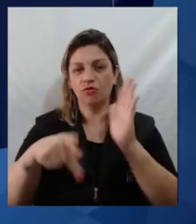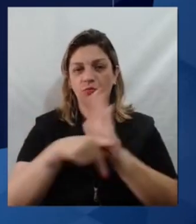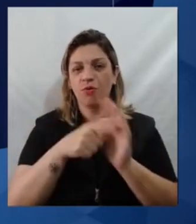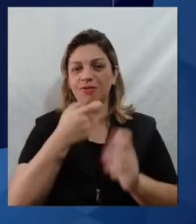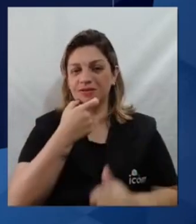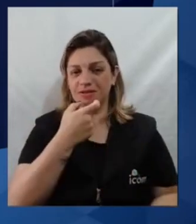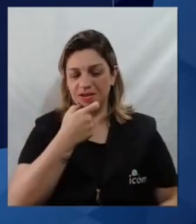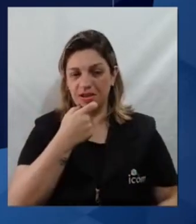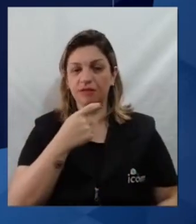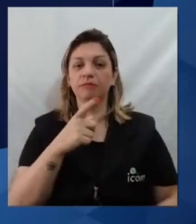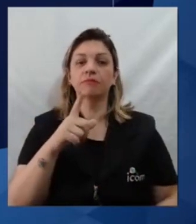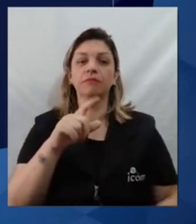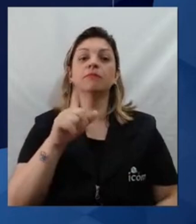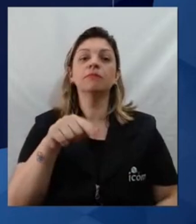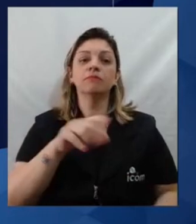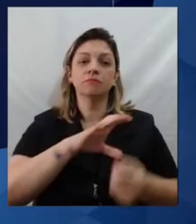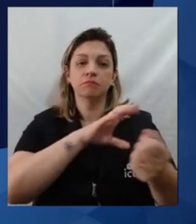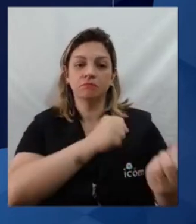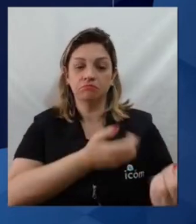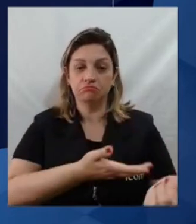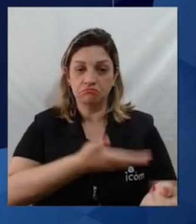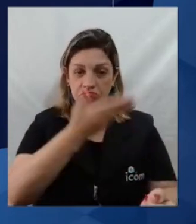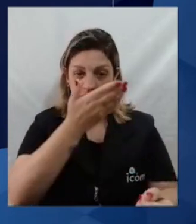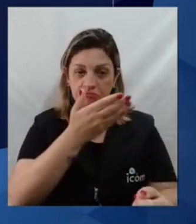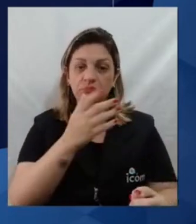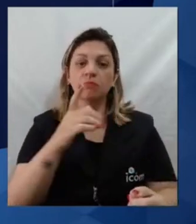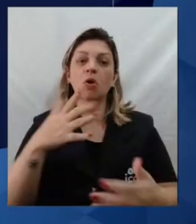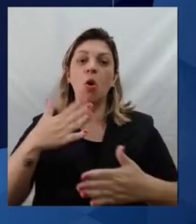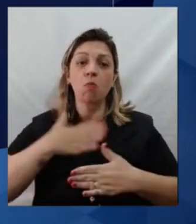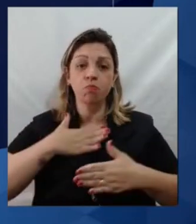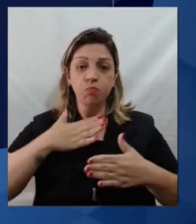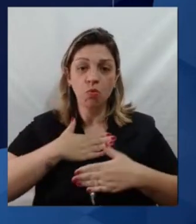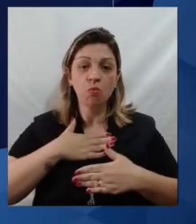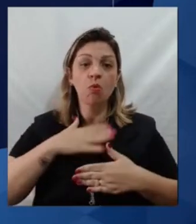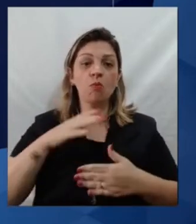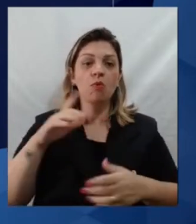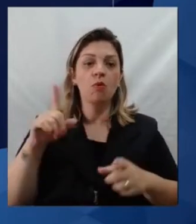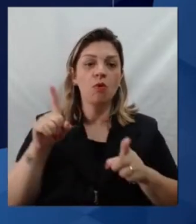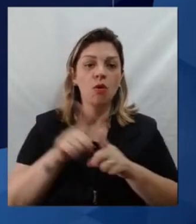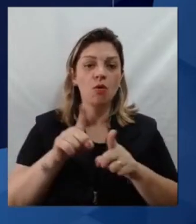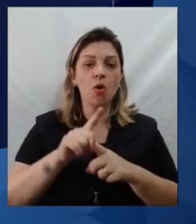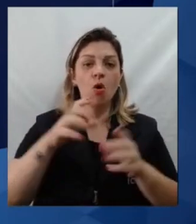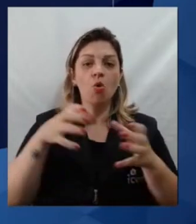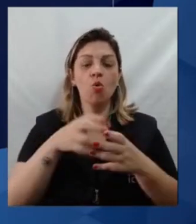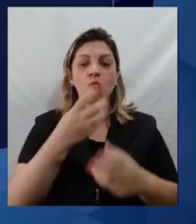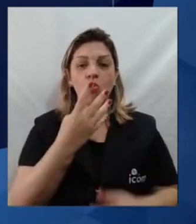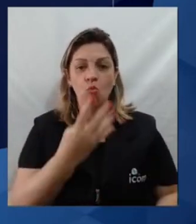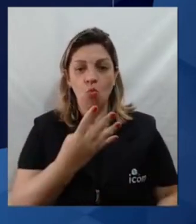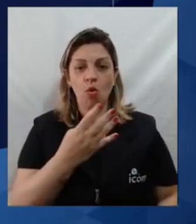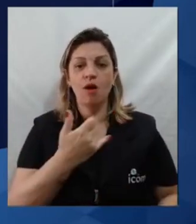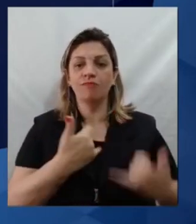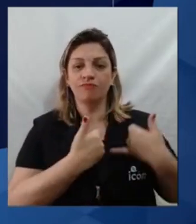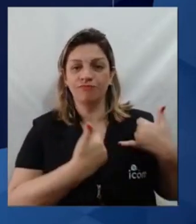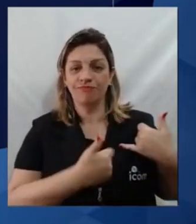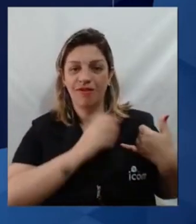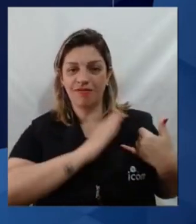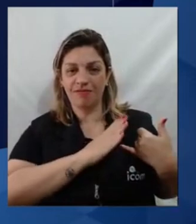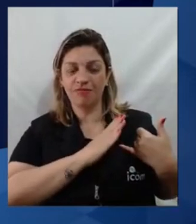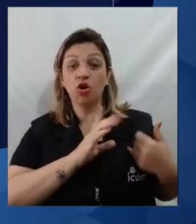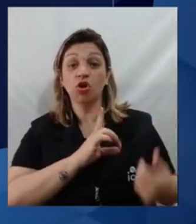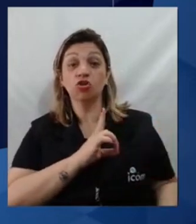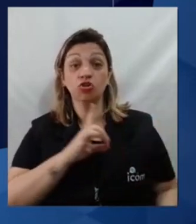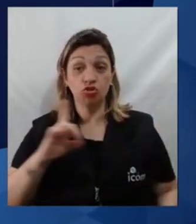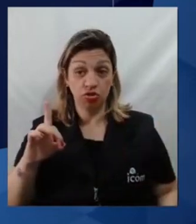hipertensão arterial pré-capilar, hipertensão pulmonar grupo 1, hipertensão pulmonar grupo 4, cateterismo cardíaco direito e teste de exercício